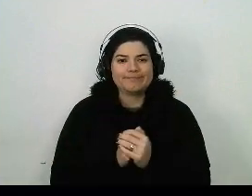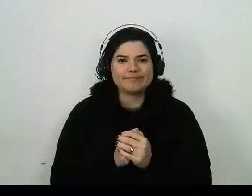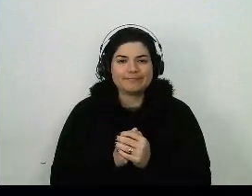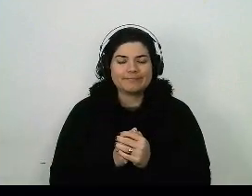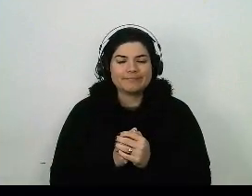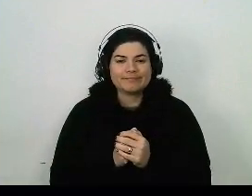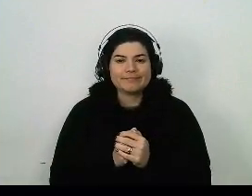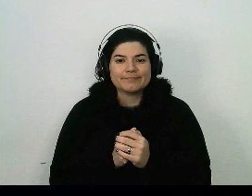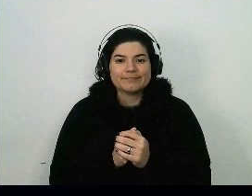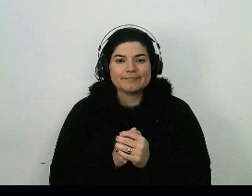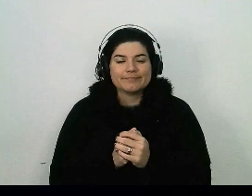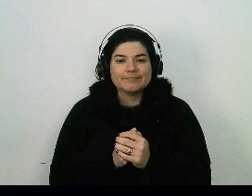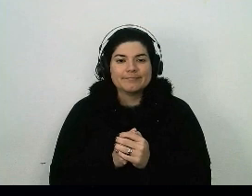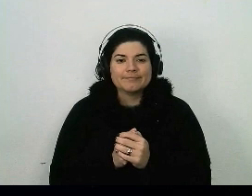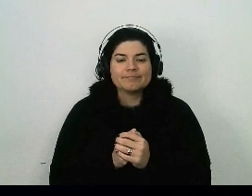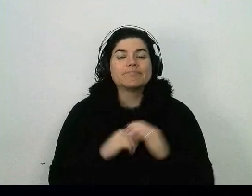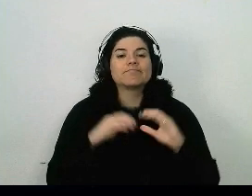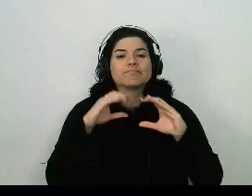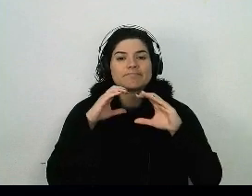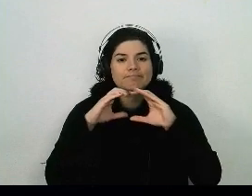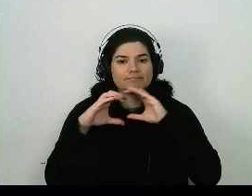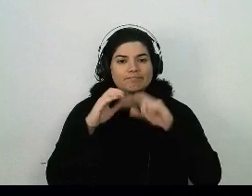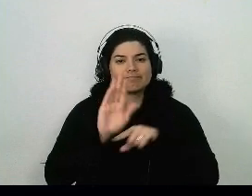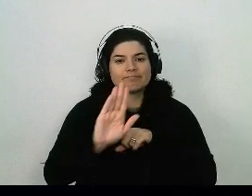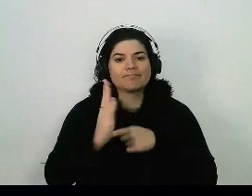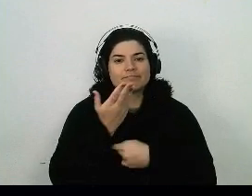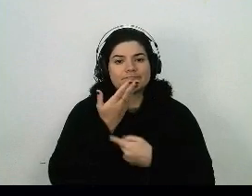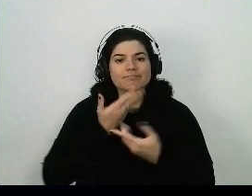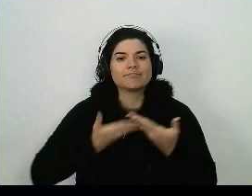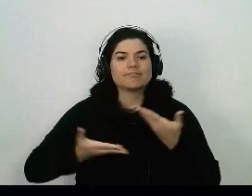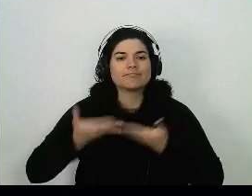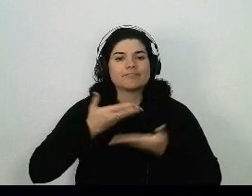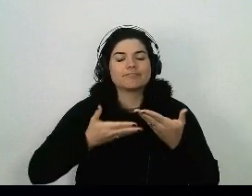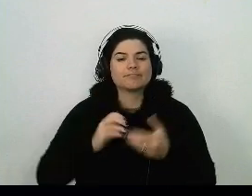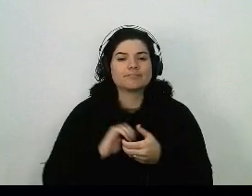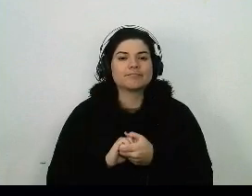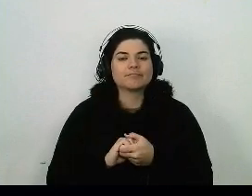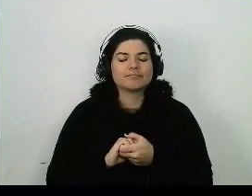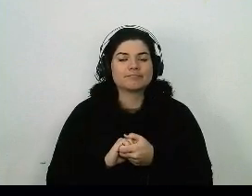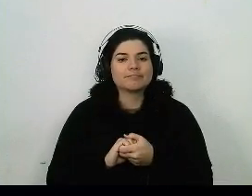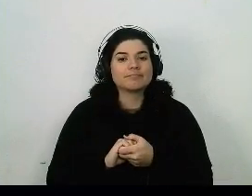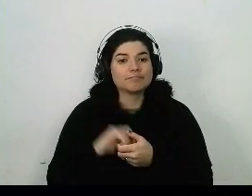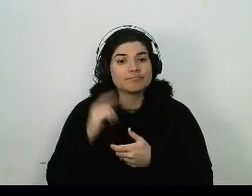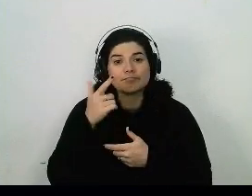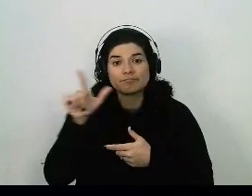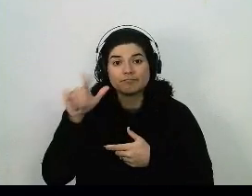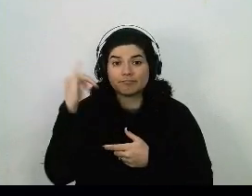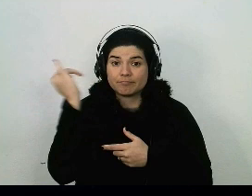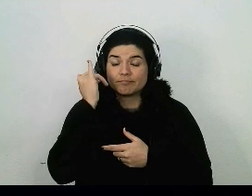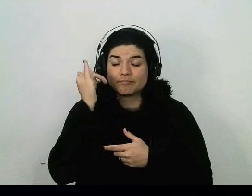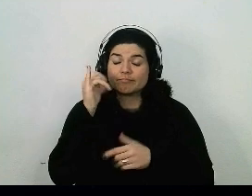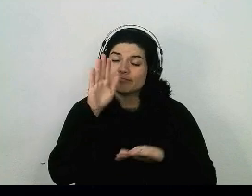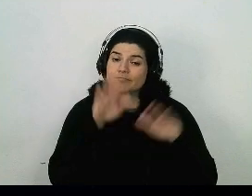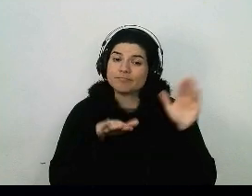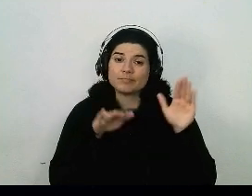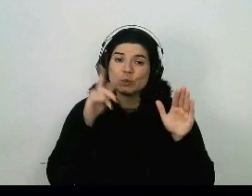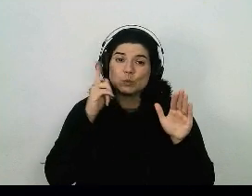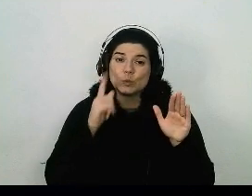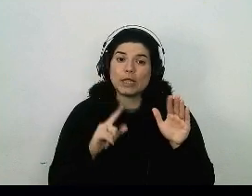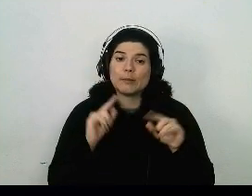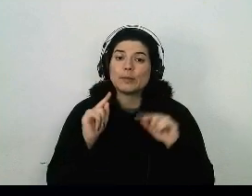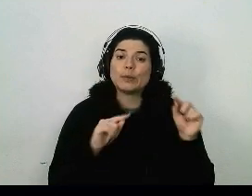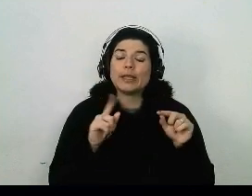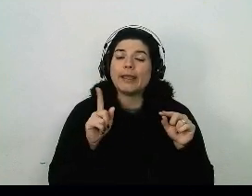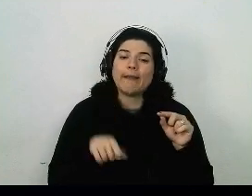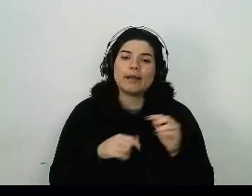falando sobre comunicação e colaboração isso aqui é um outro aspecto fundamental que raramente a gente mede que é nível